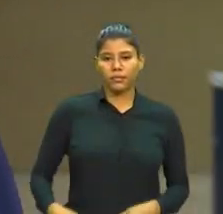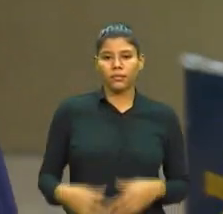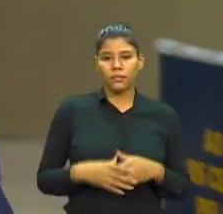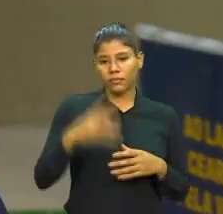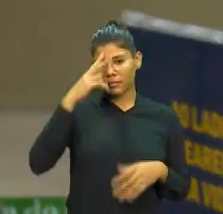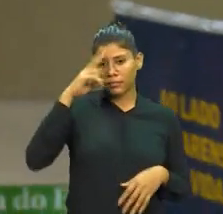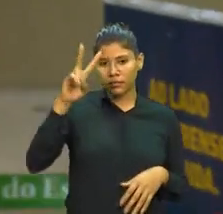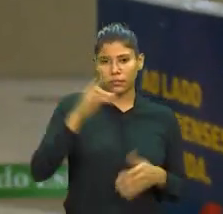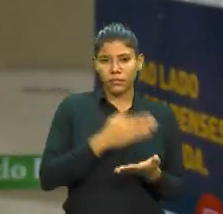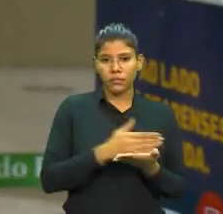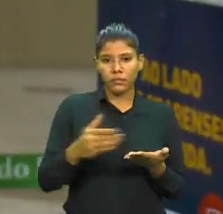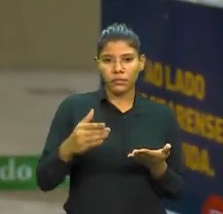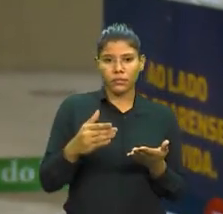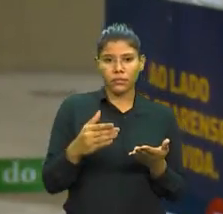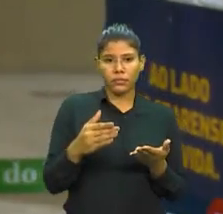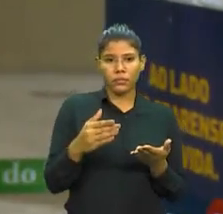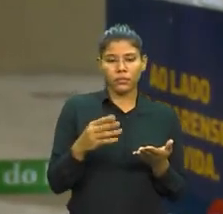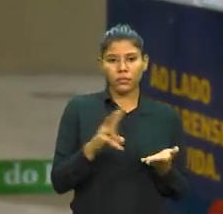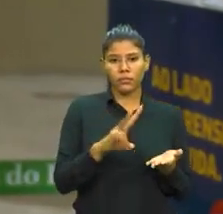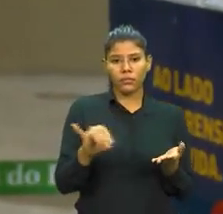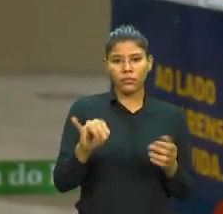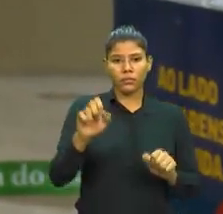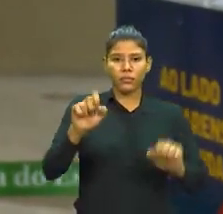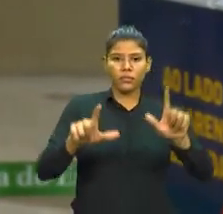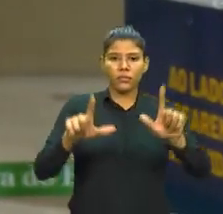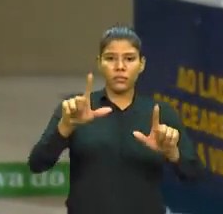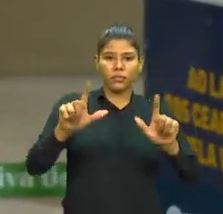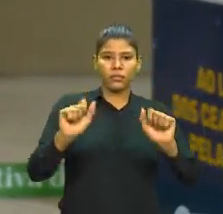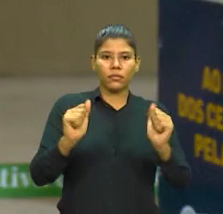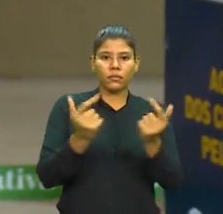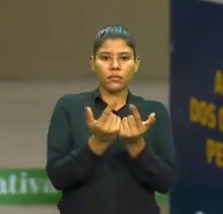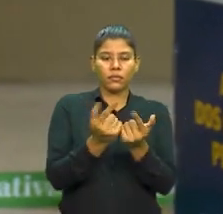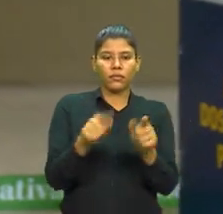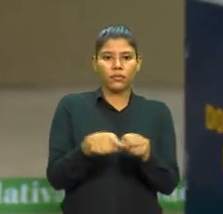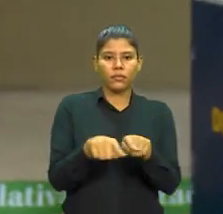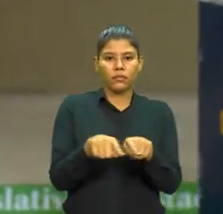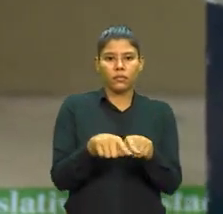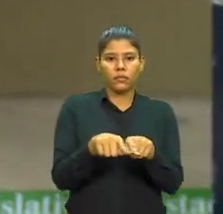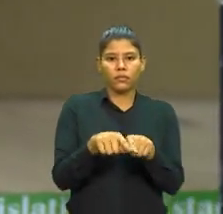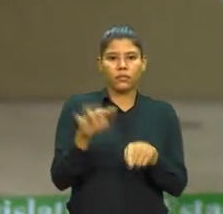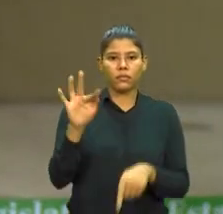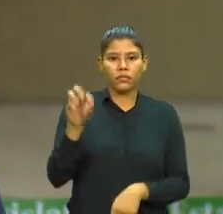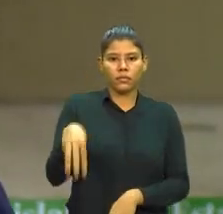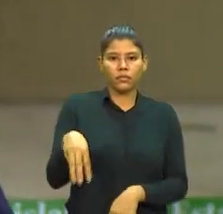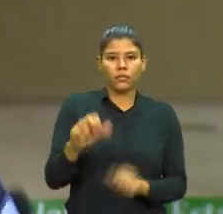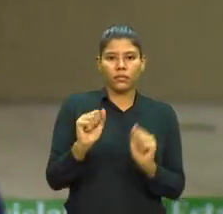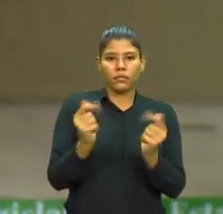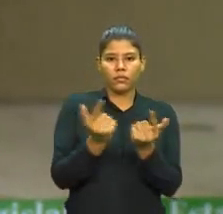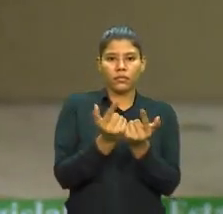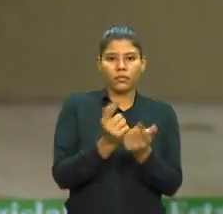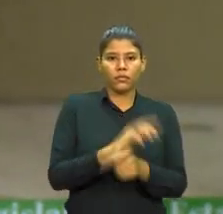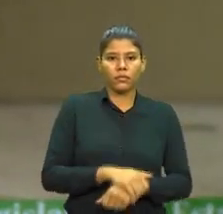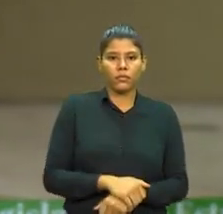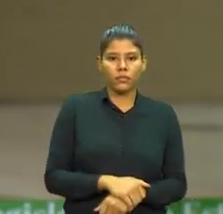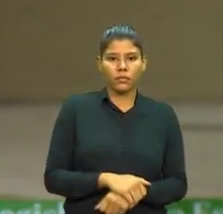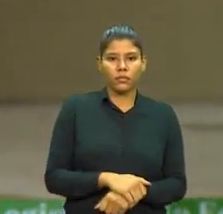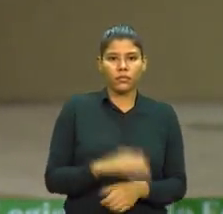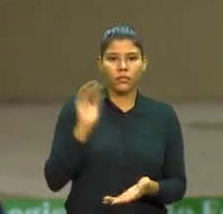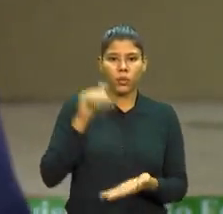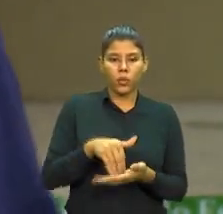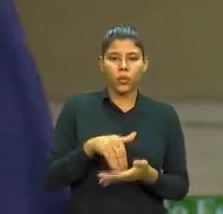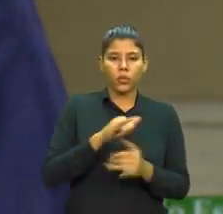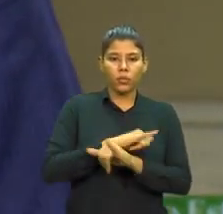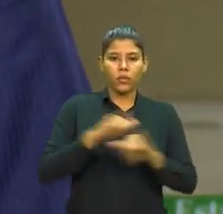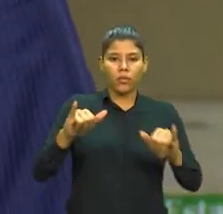audiência vai ser transmitida pela TV Assembleia também pela rádio FM assembleia e olha uma última informação thgo